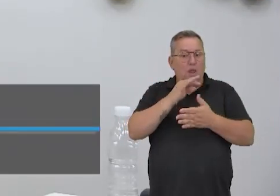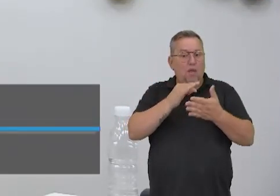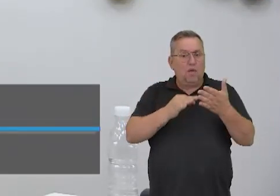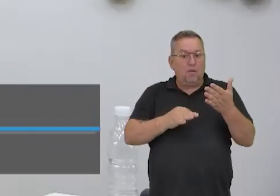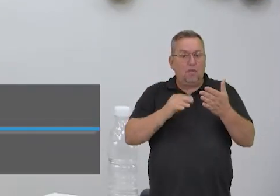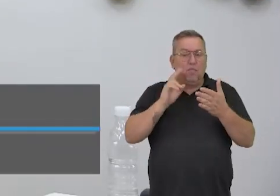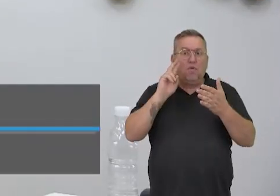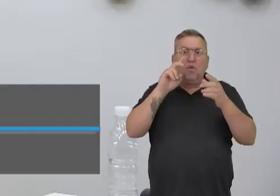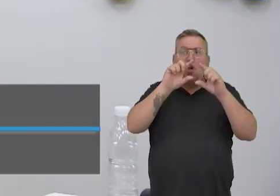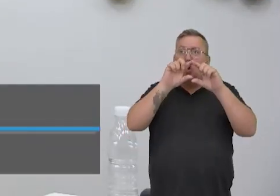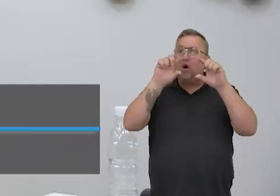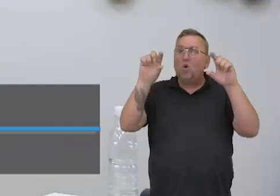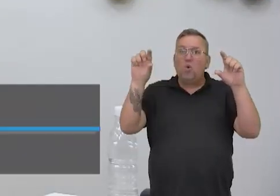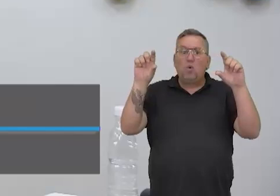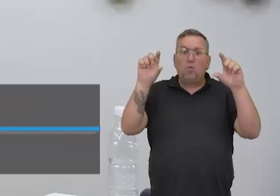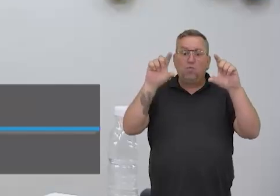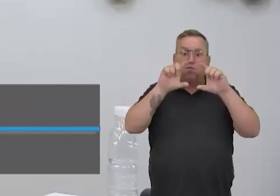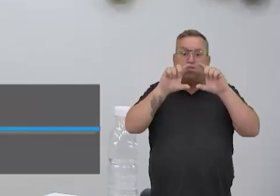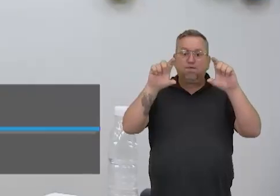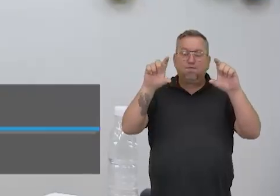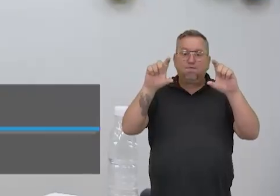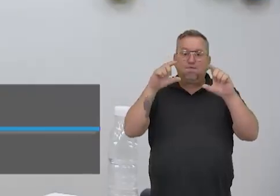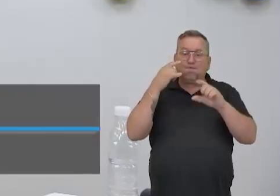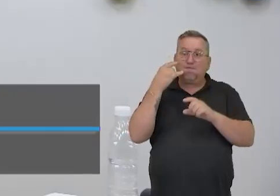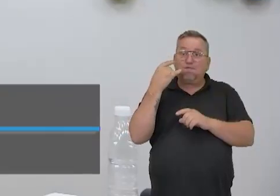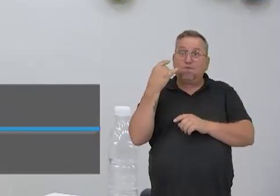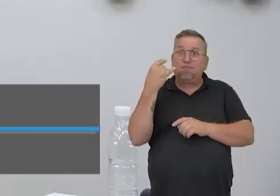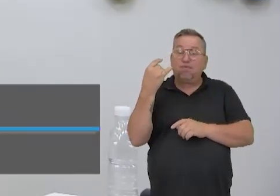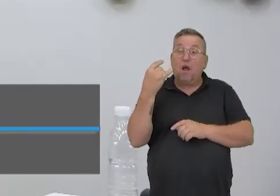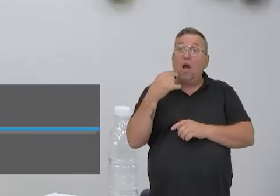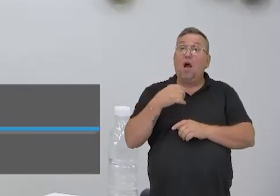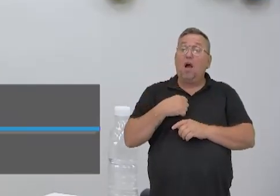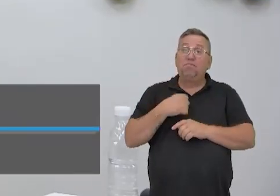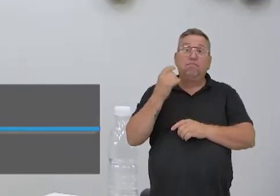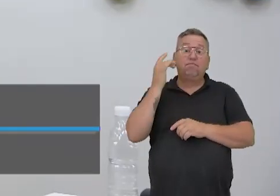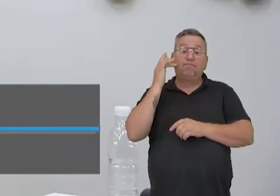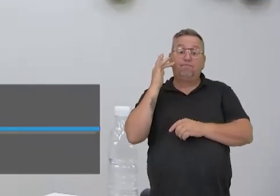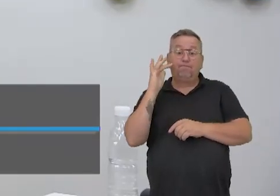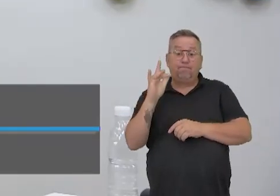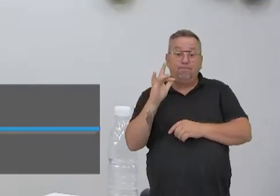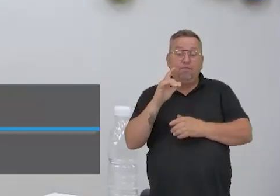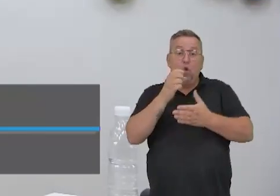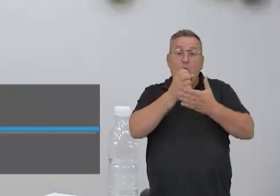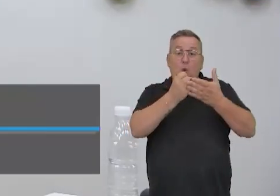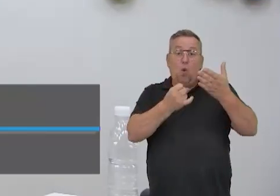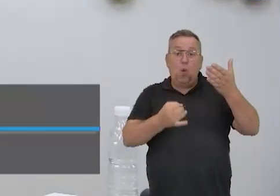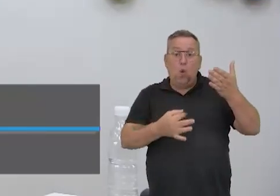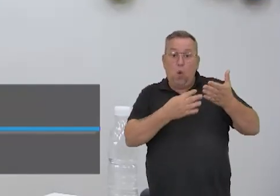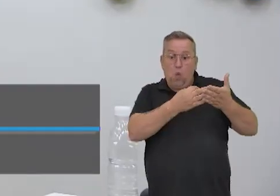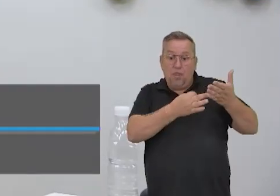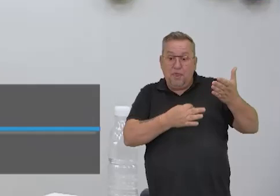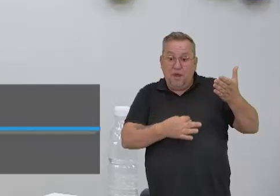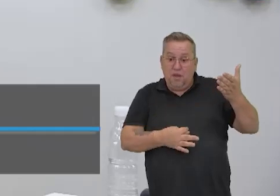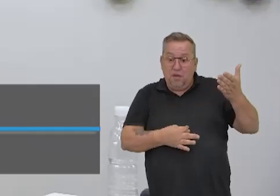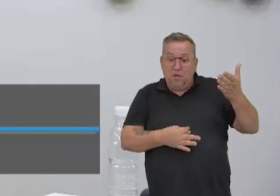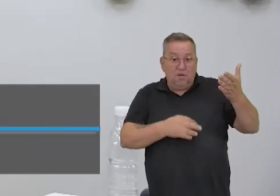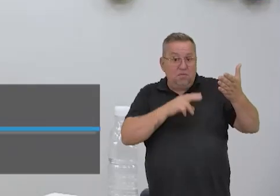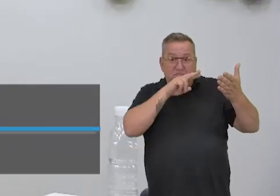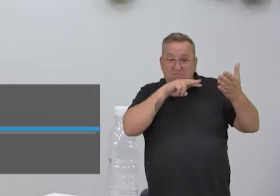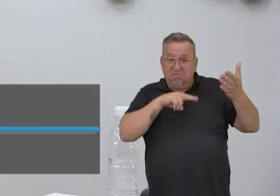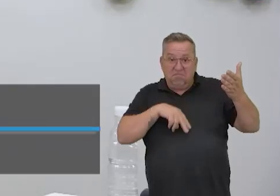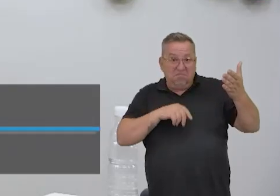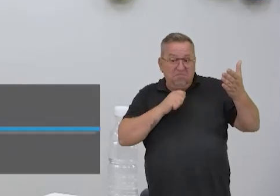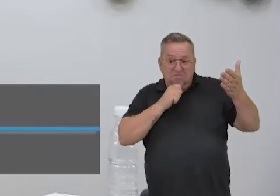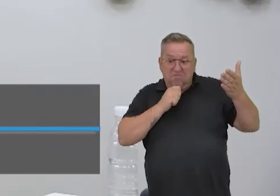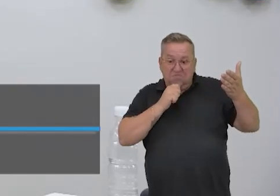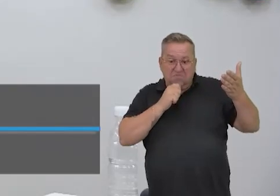tem gente que vê só aquela manchete chamativa e aí não sabe o restante do texto, lembra que a gente sempre fala que